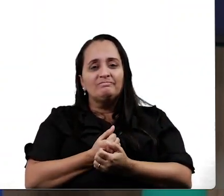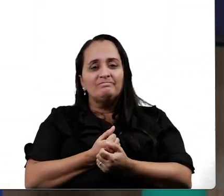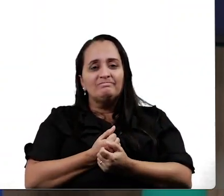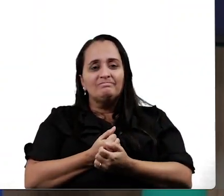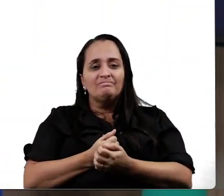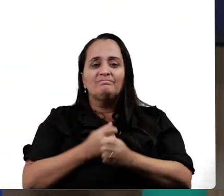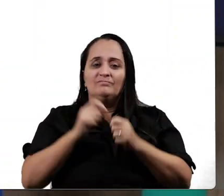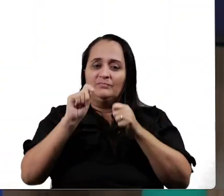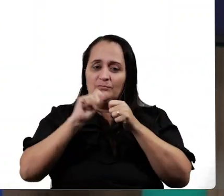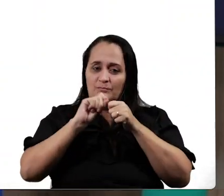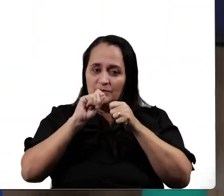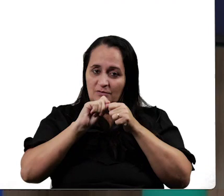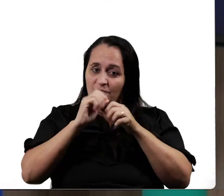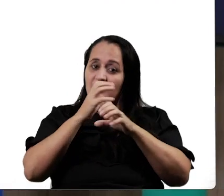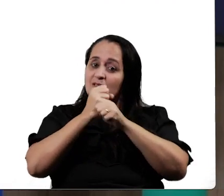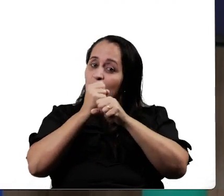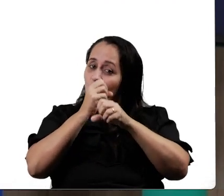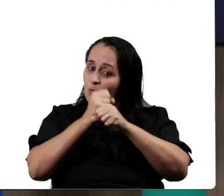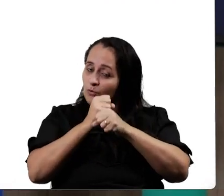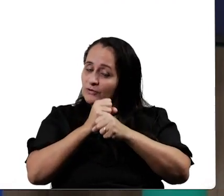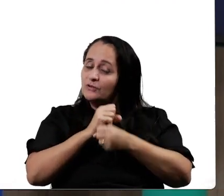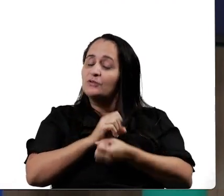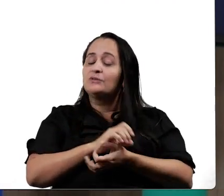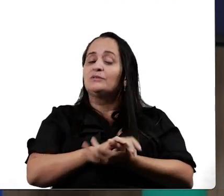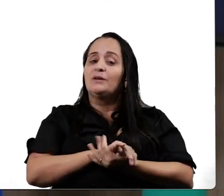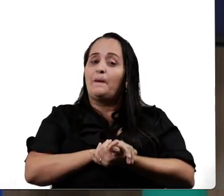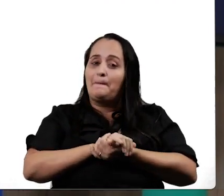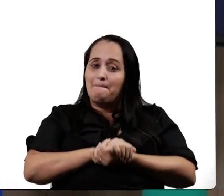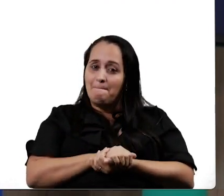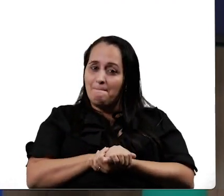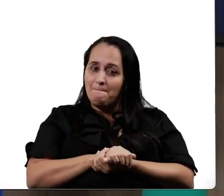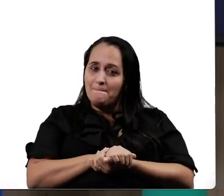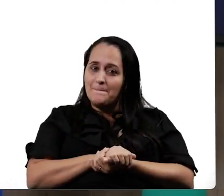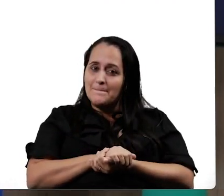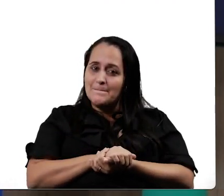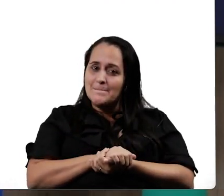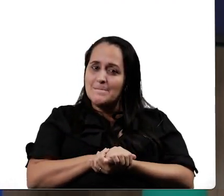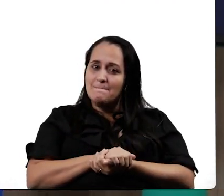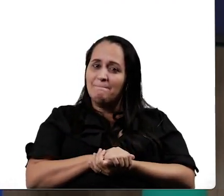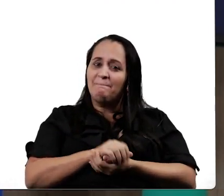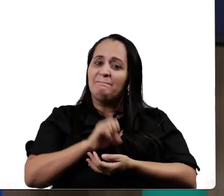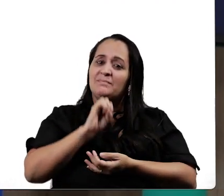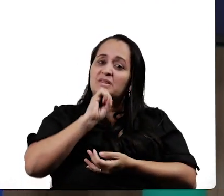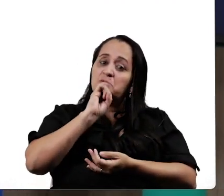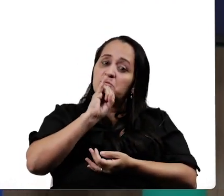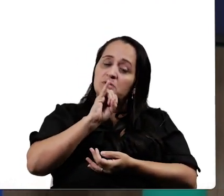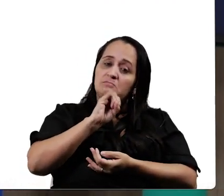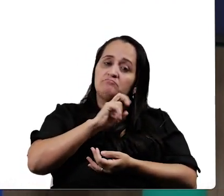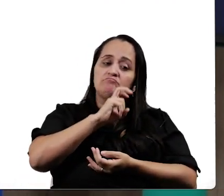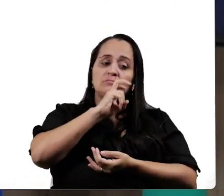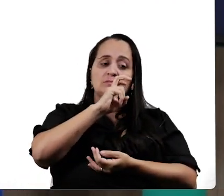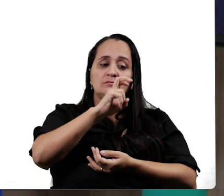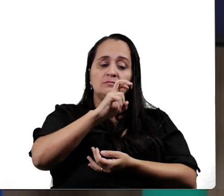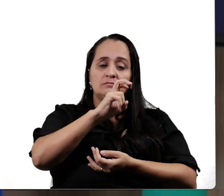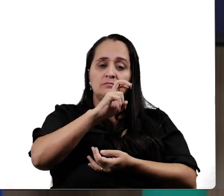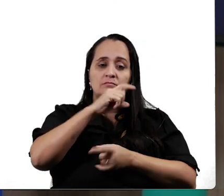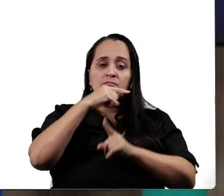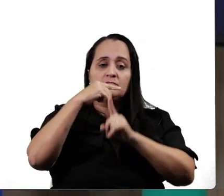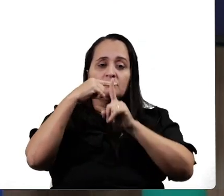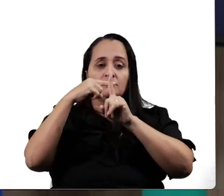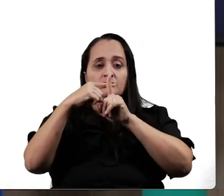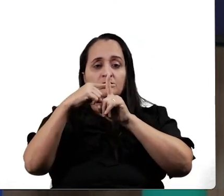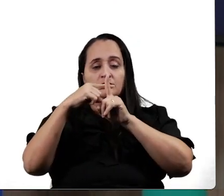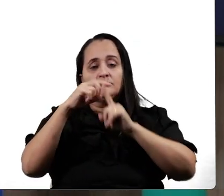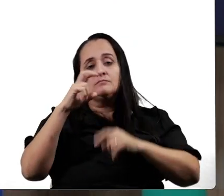temos que fazer essa continha E aí se nós pega 5 + 5